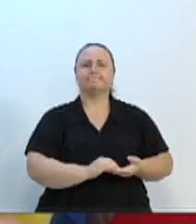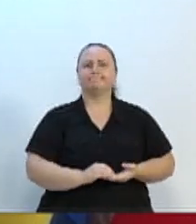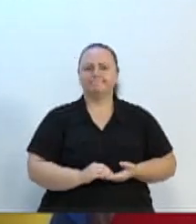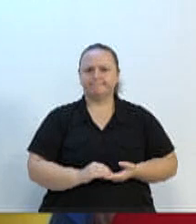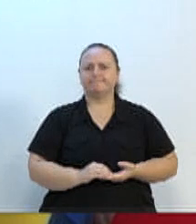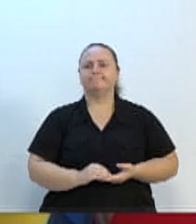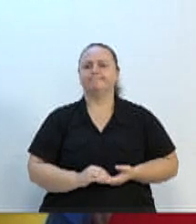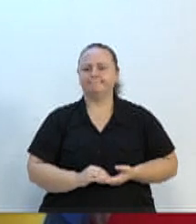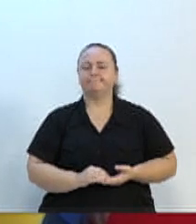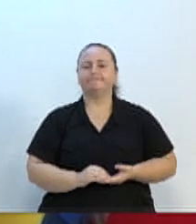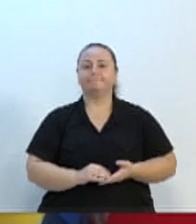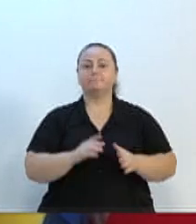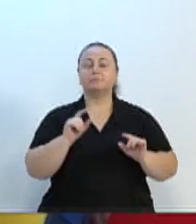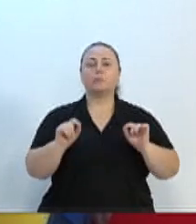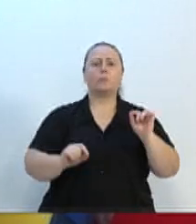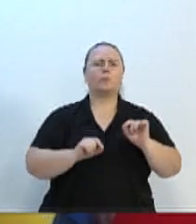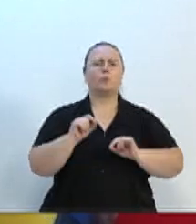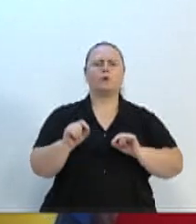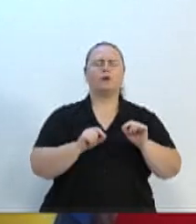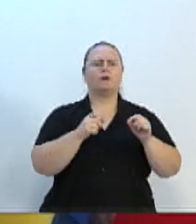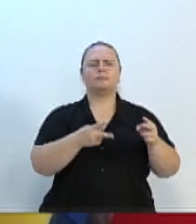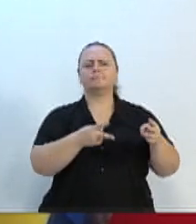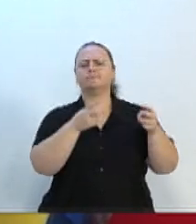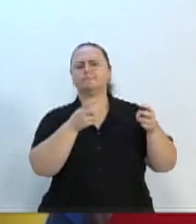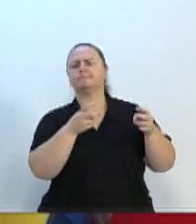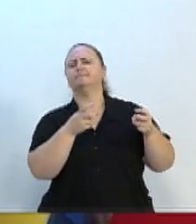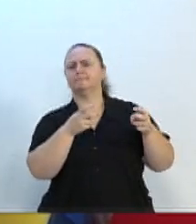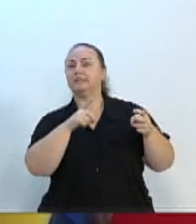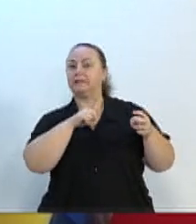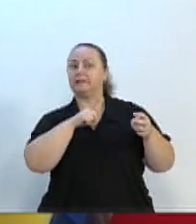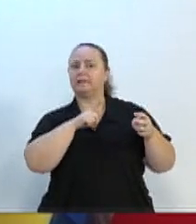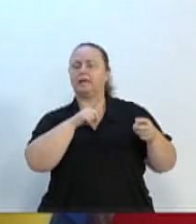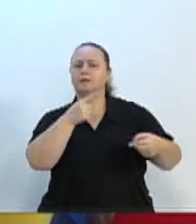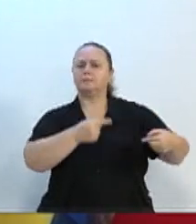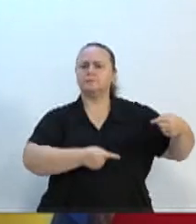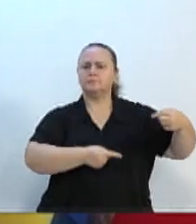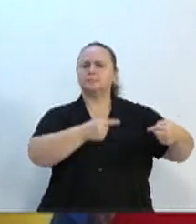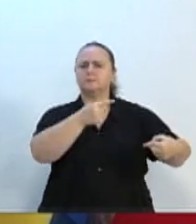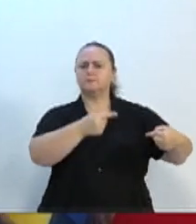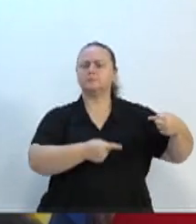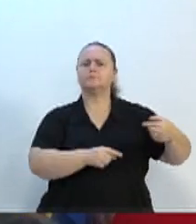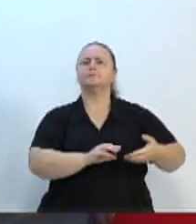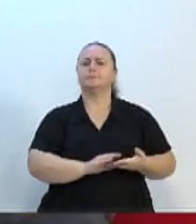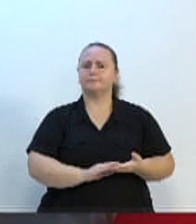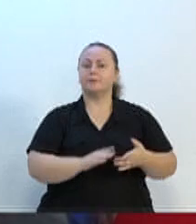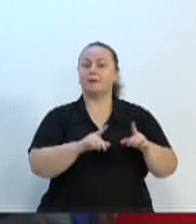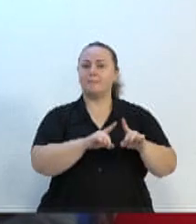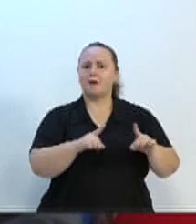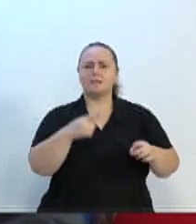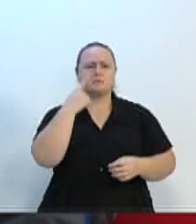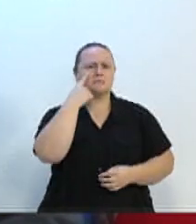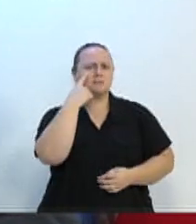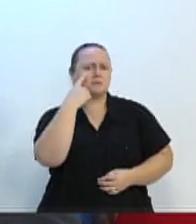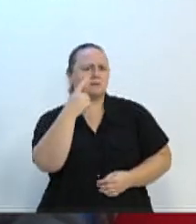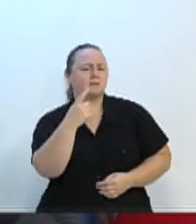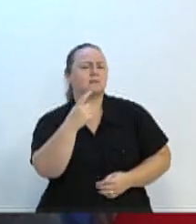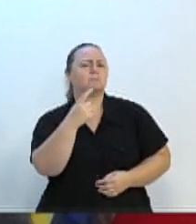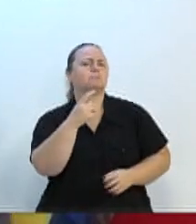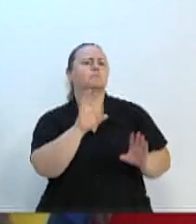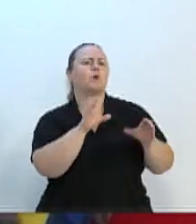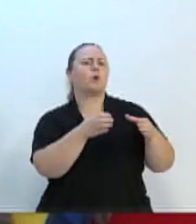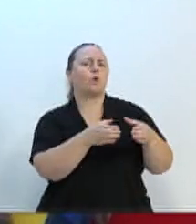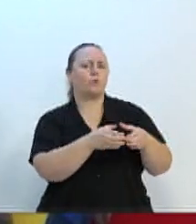circula nos bastidores uma discussão que interessa diretamente